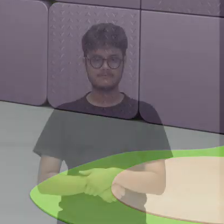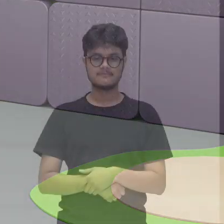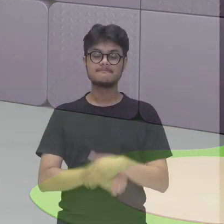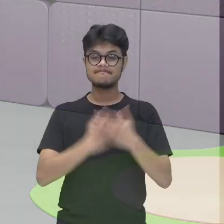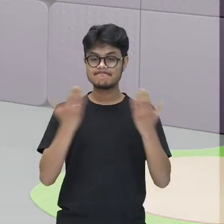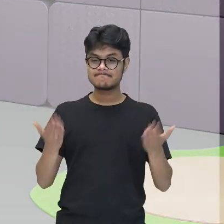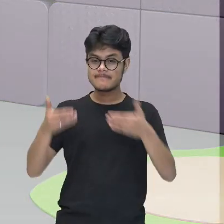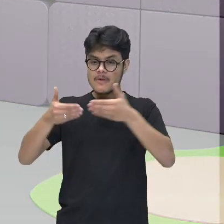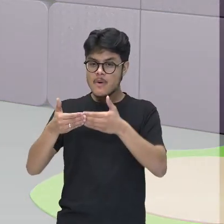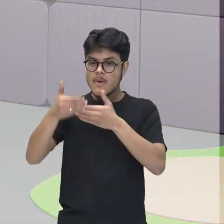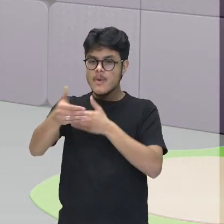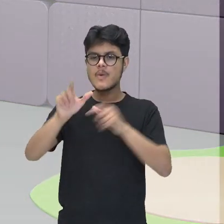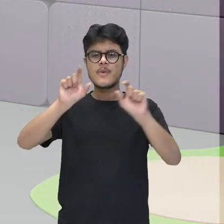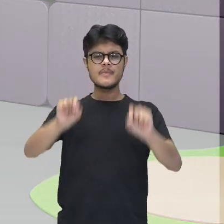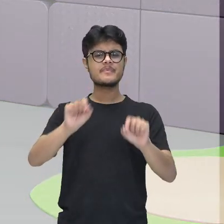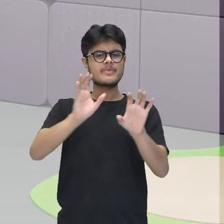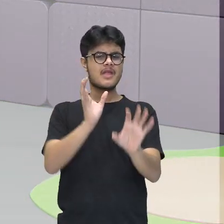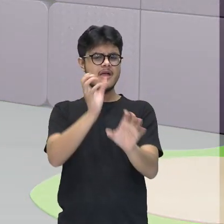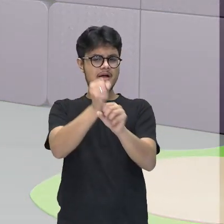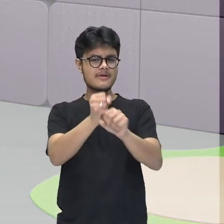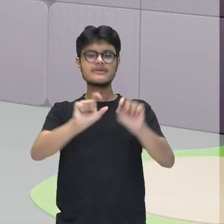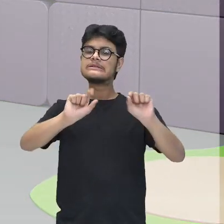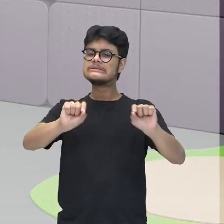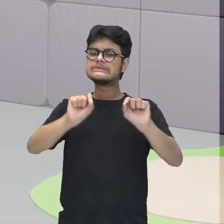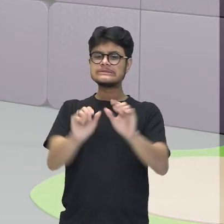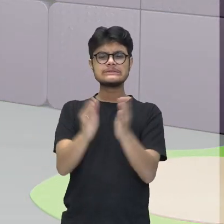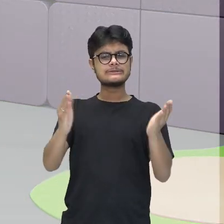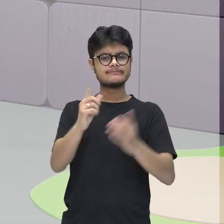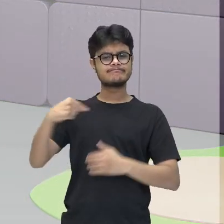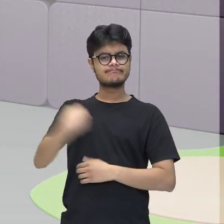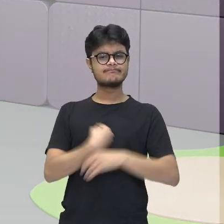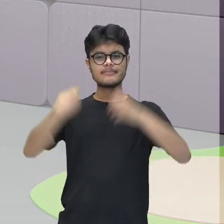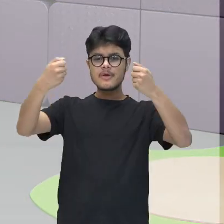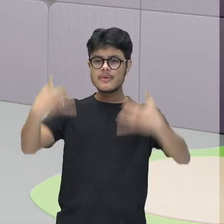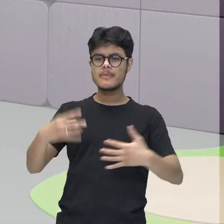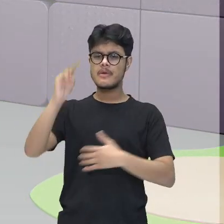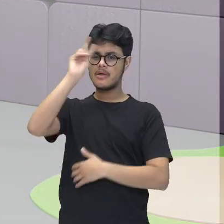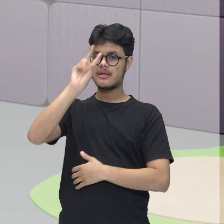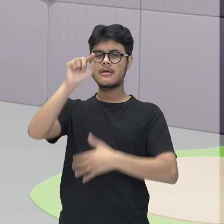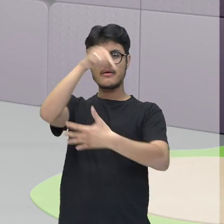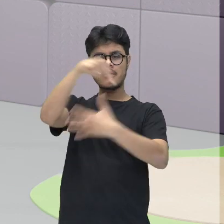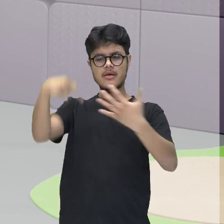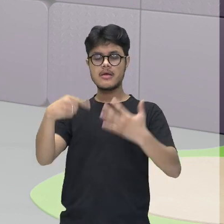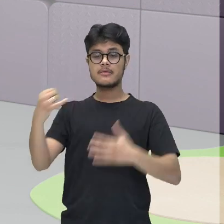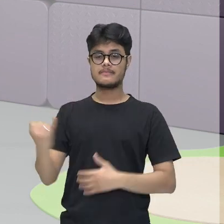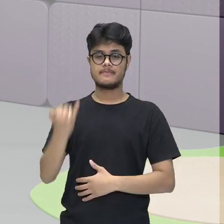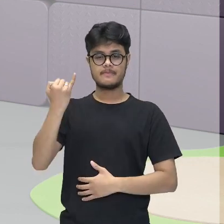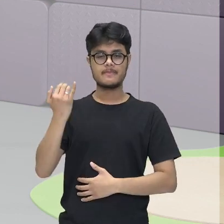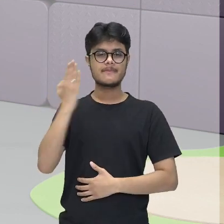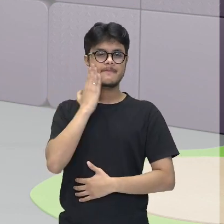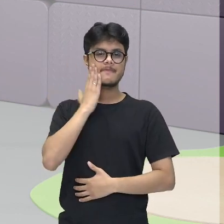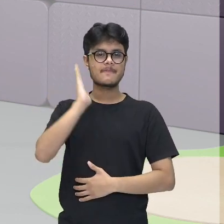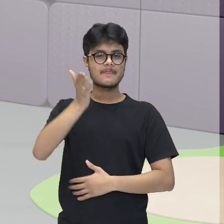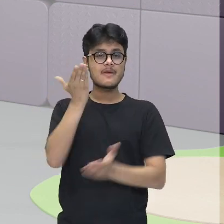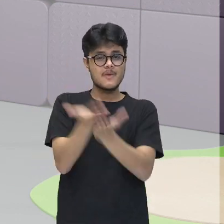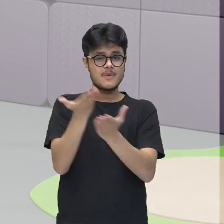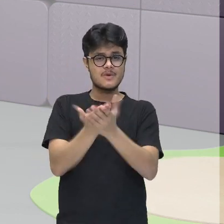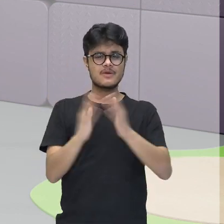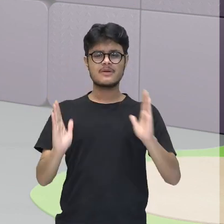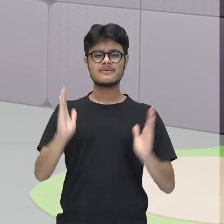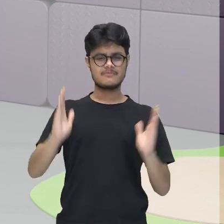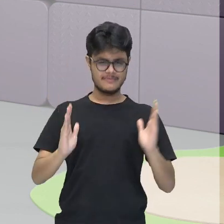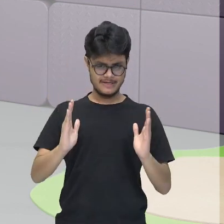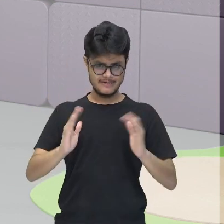E para iniciar a nossa revisão, nós vamos relembrar alguns pontos importantes aí que foram dados para vocês